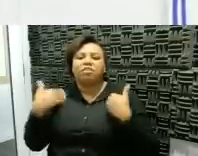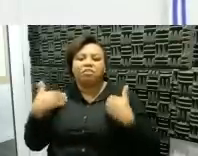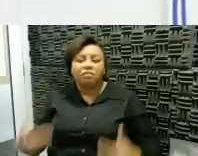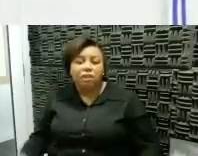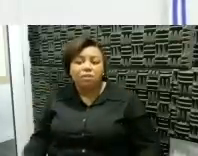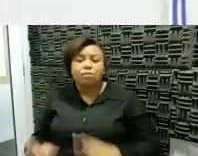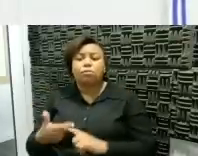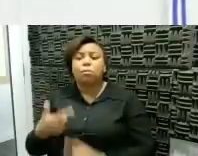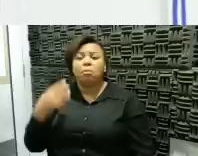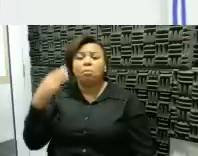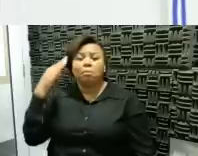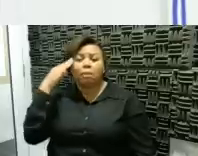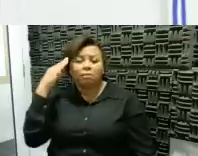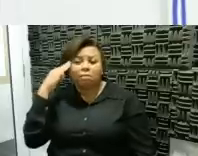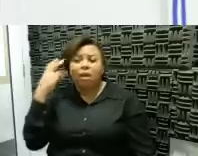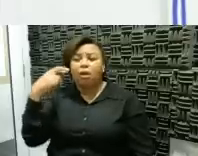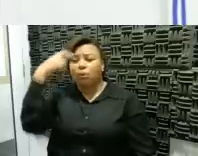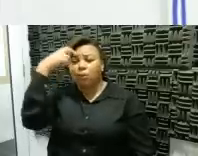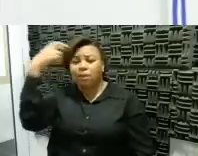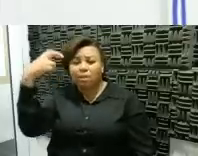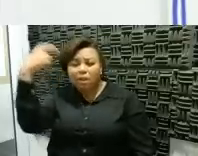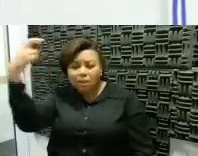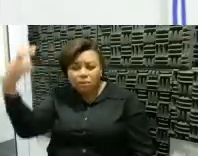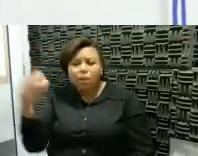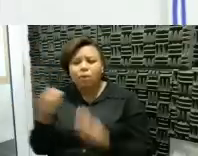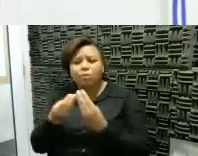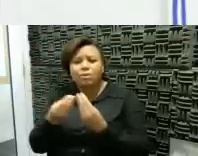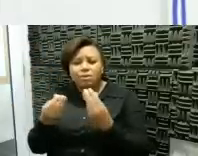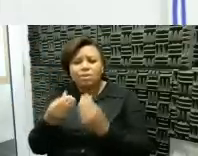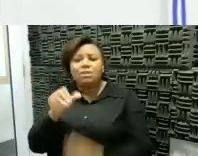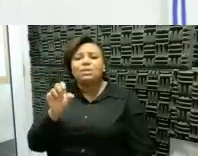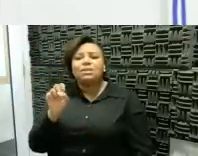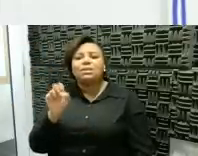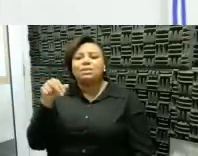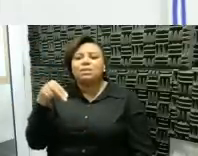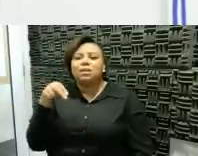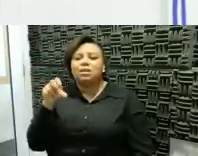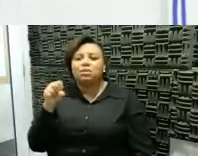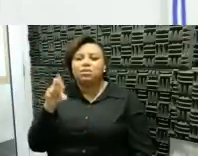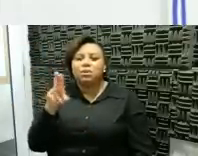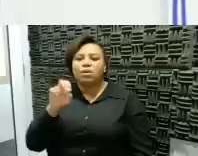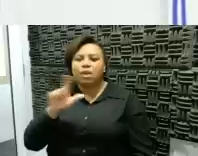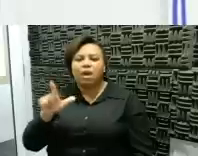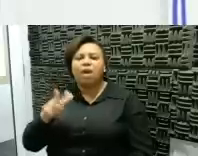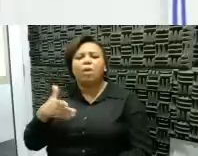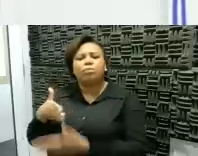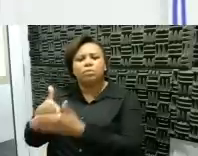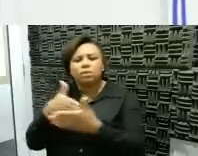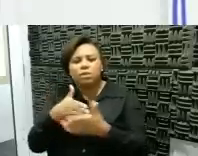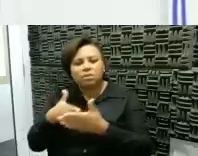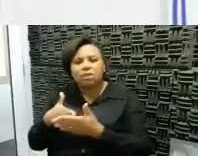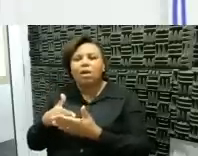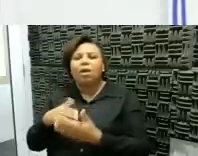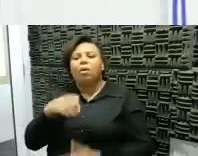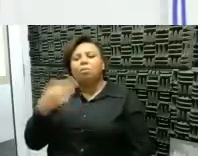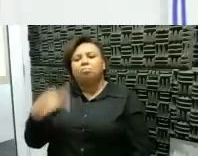sensorial enfim né vários tipos de impedimentos ou lesões limitações as palavras mudam um pouco mas qualquer marca